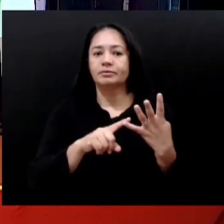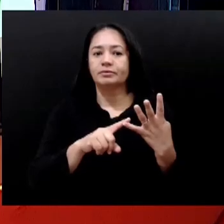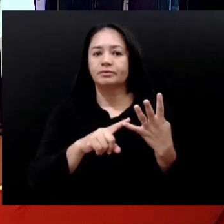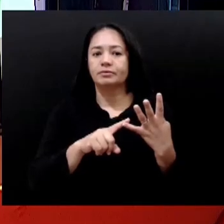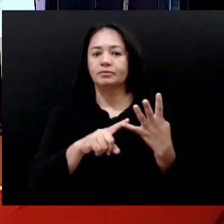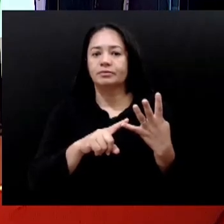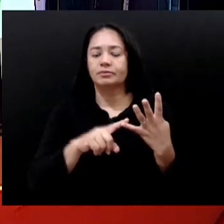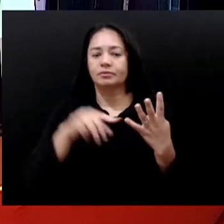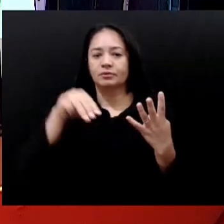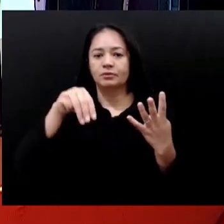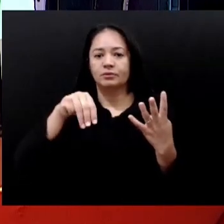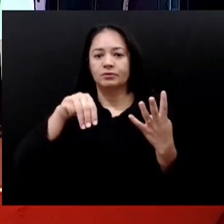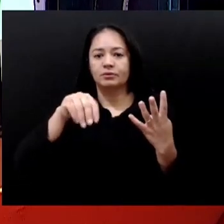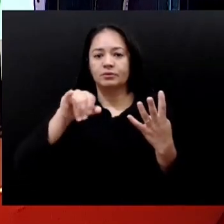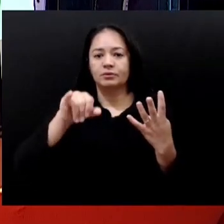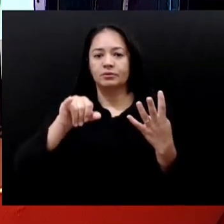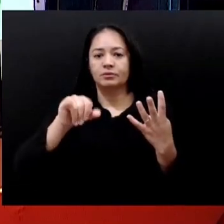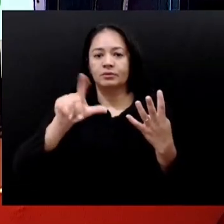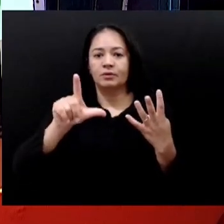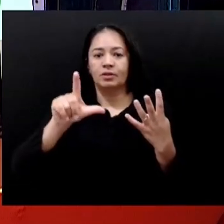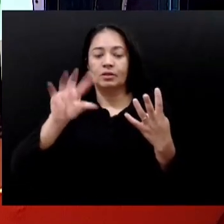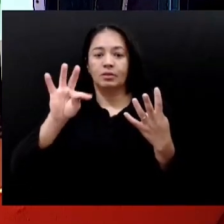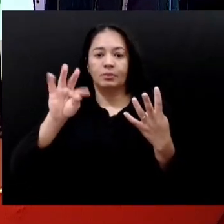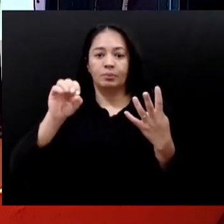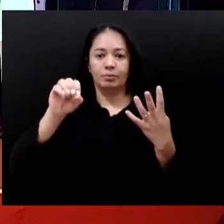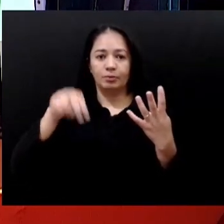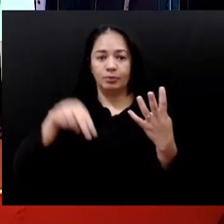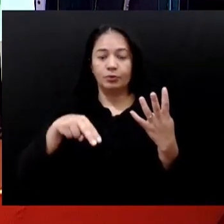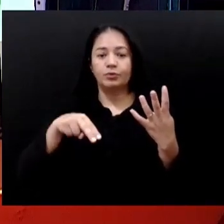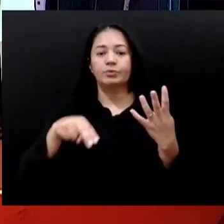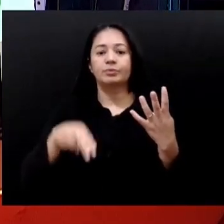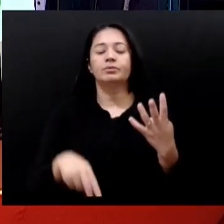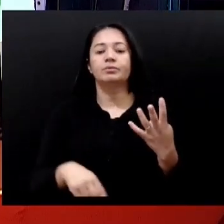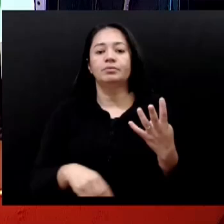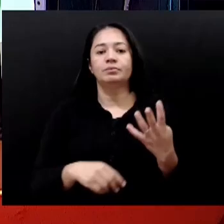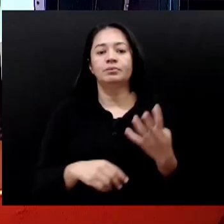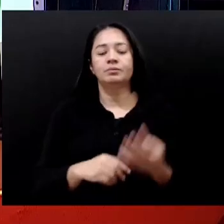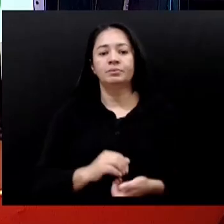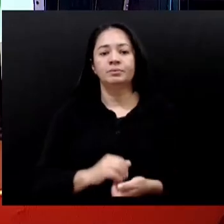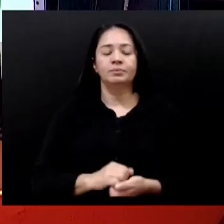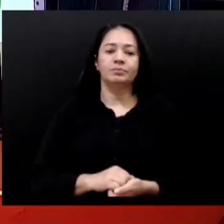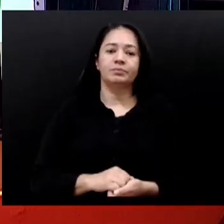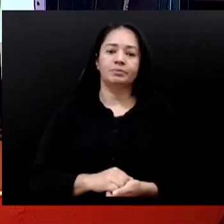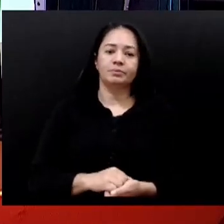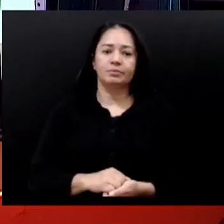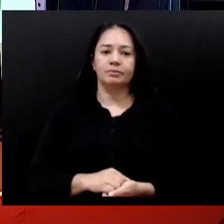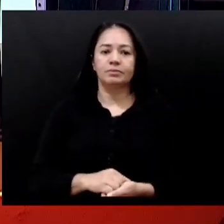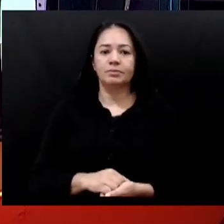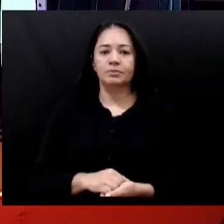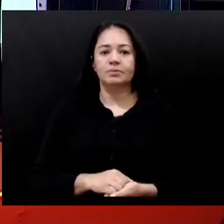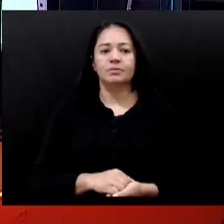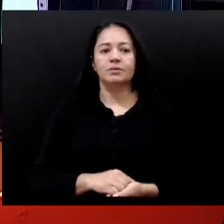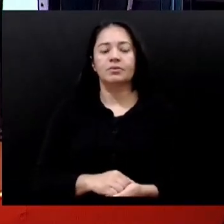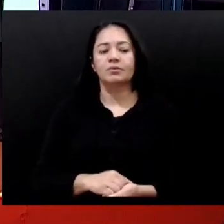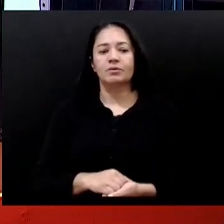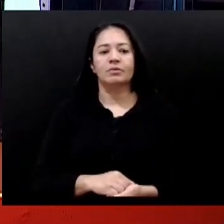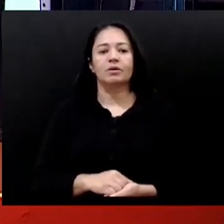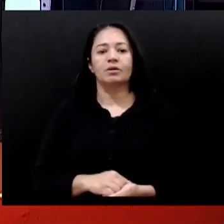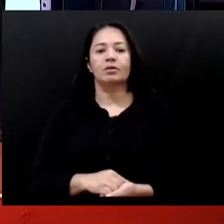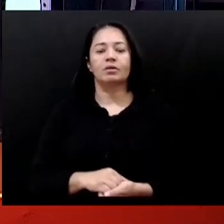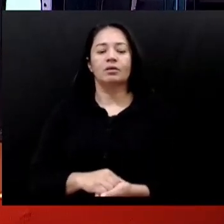Frateschi, vice-presidente do CMCI e CMCTI, Conselho Municipal de Ciência, Tecnologia e